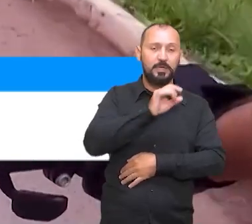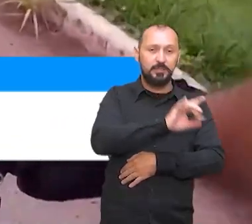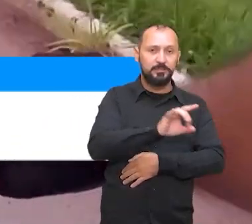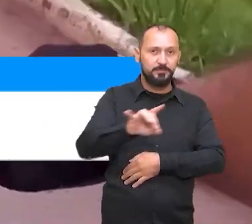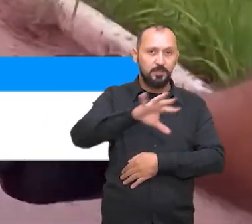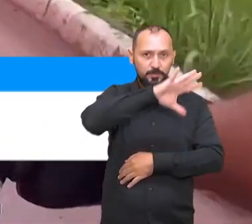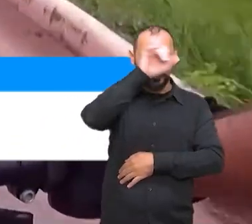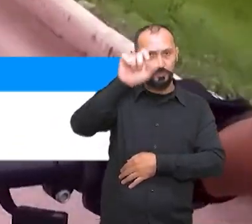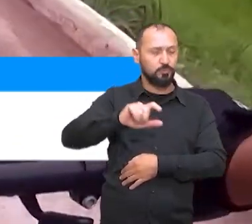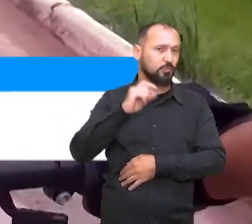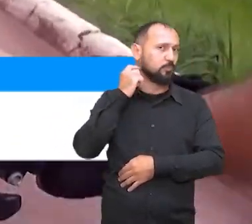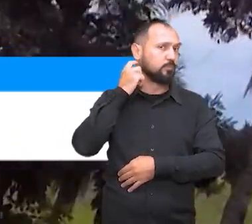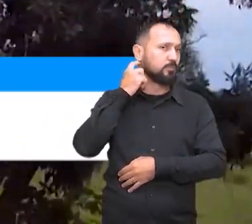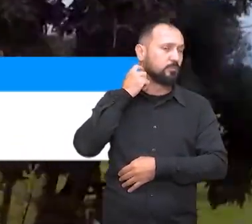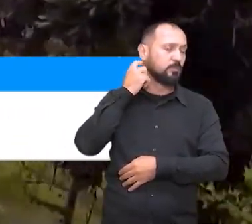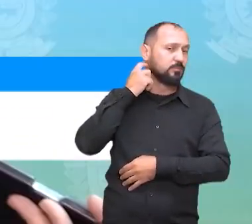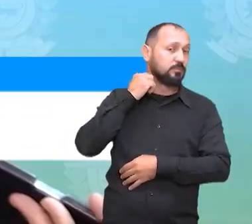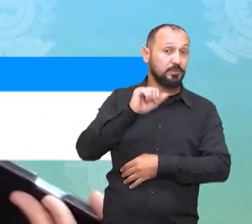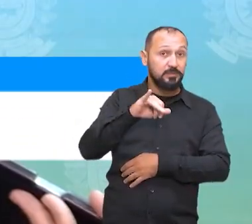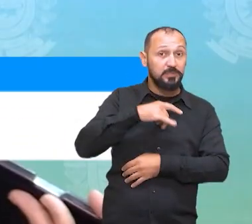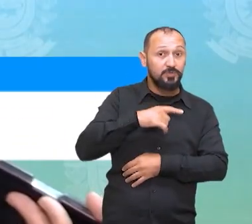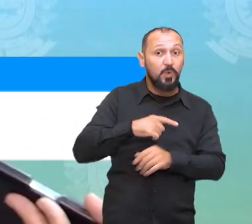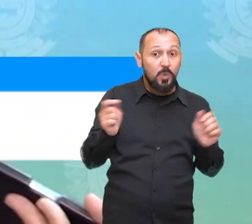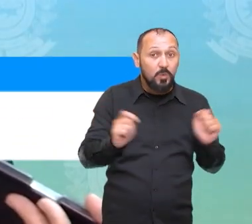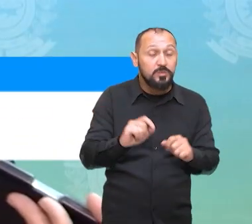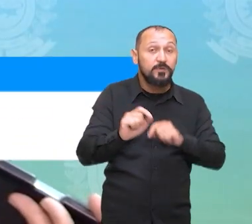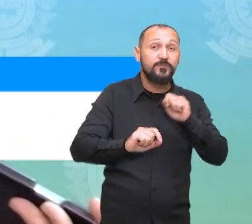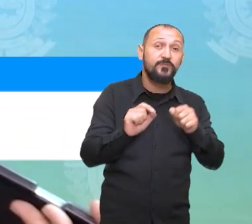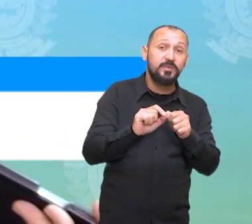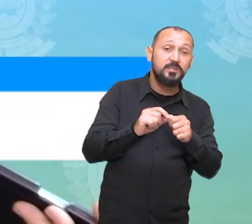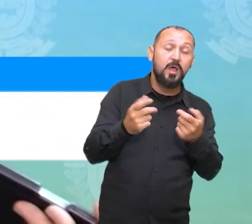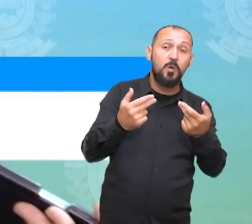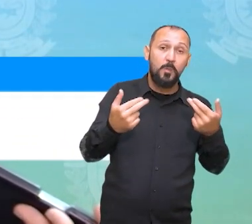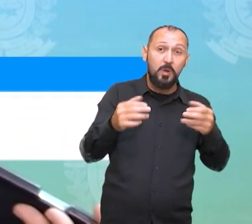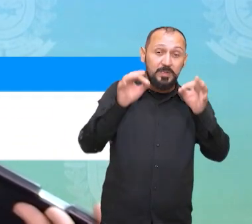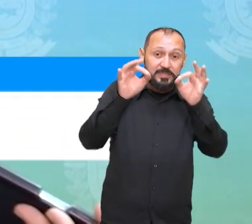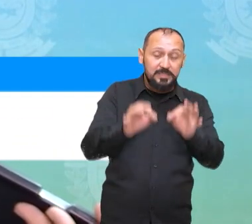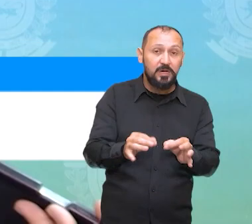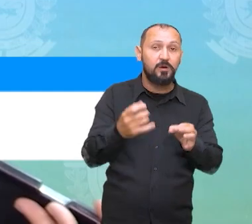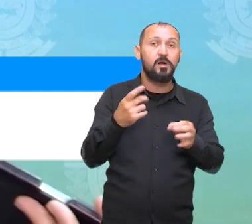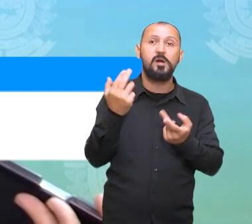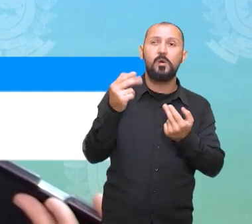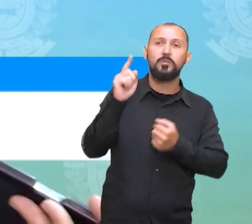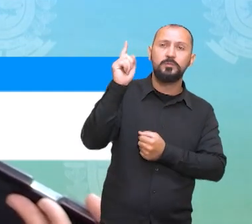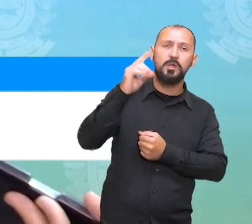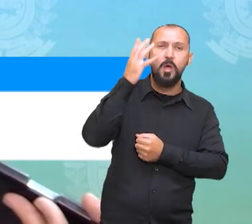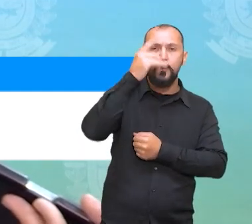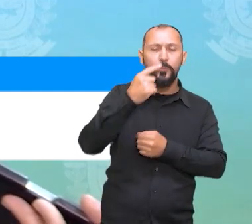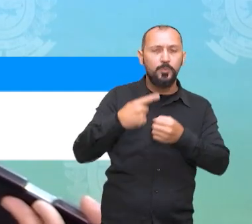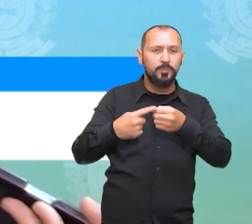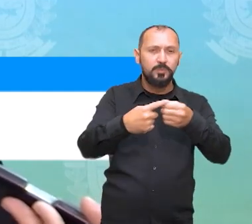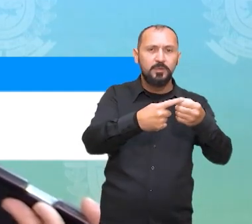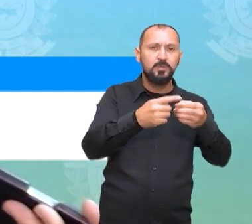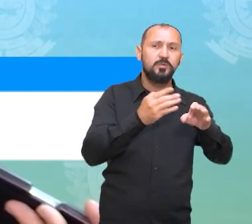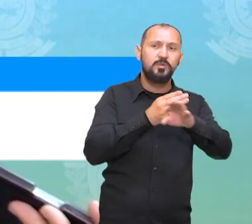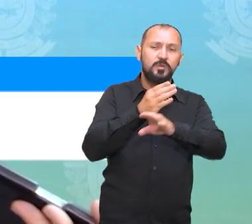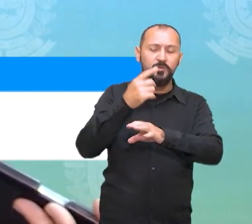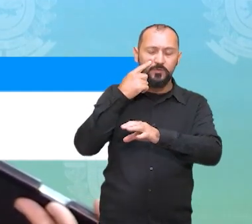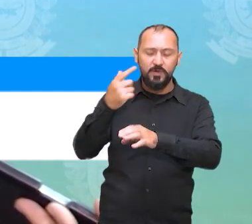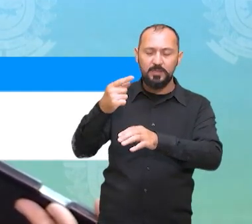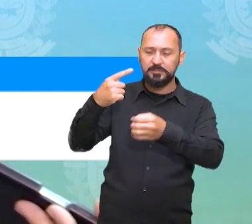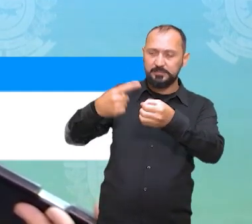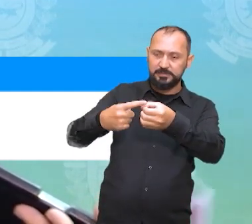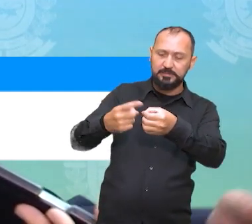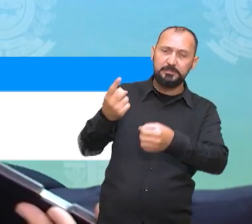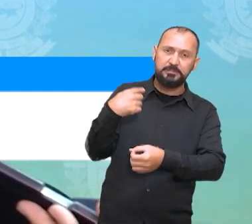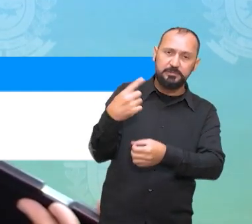com a vida do ser humano no Mato Grosso do Sul. Se a gente tem condição de fazer uma coisa decente, como tem lá em Bonito, a ciclovia